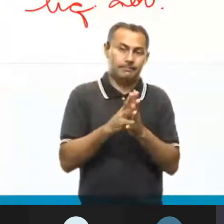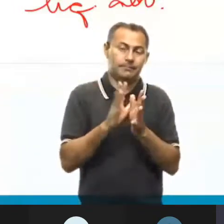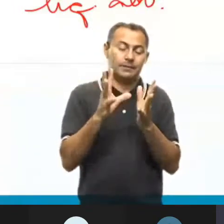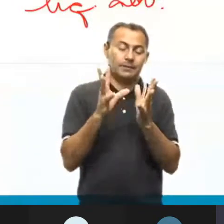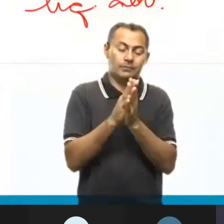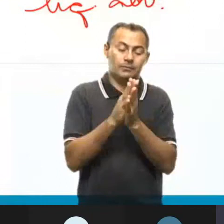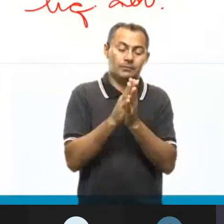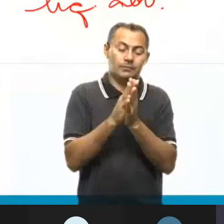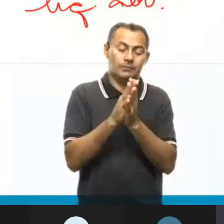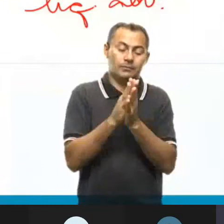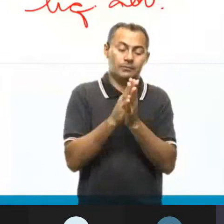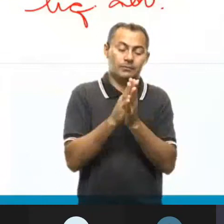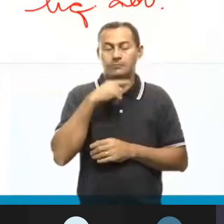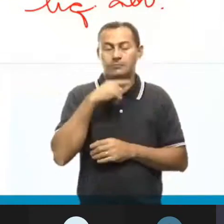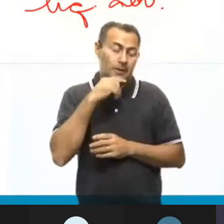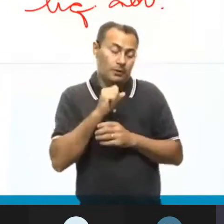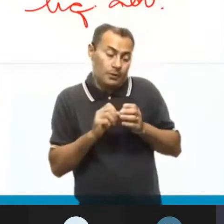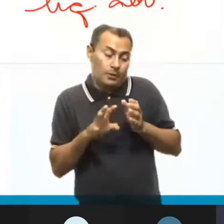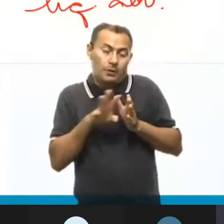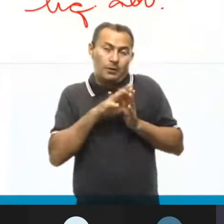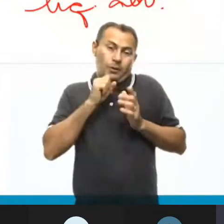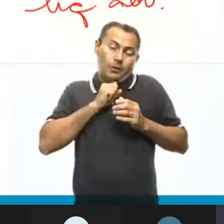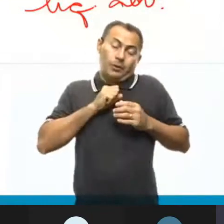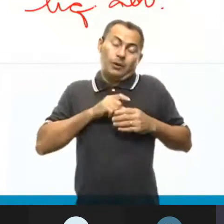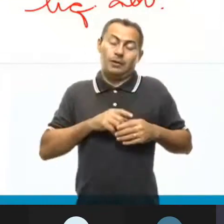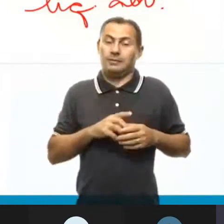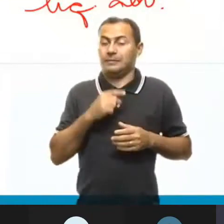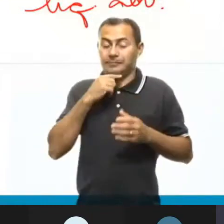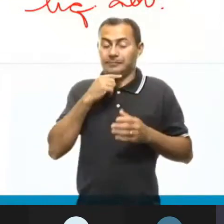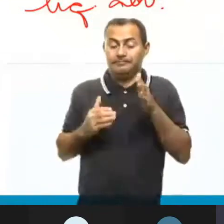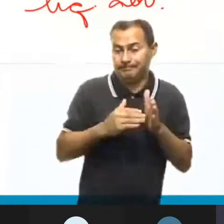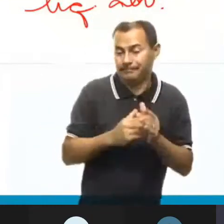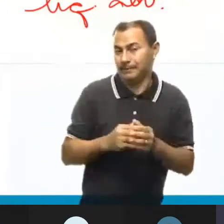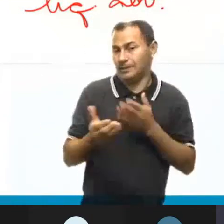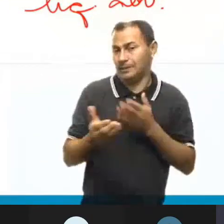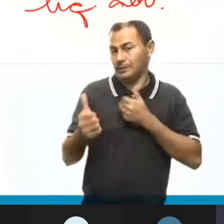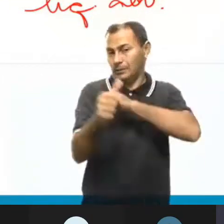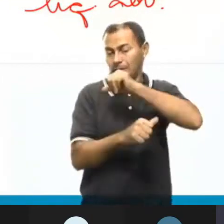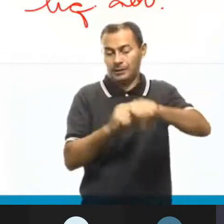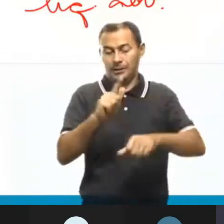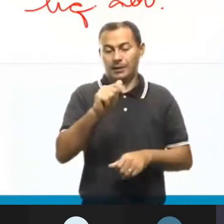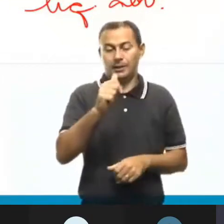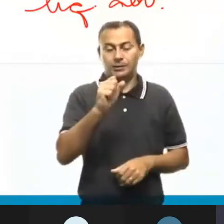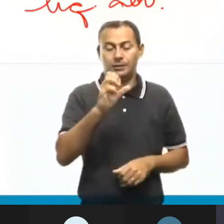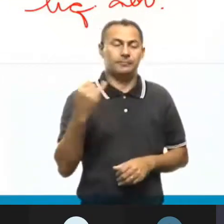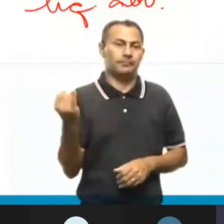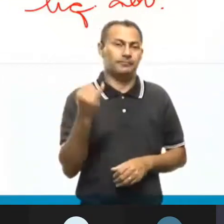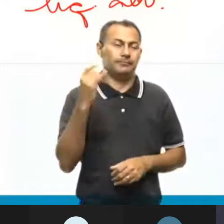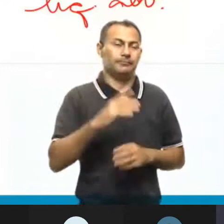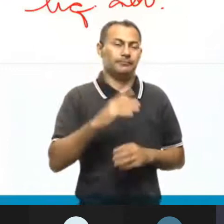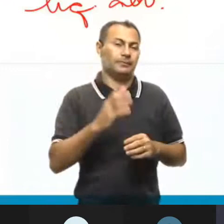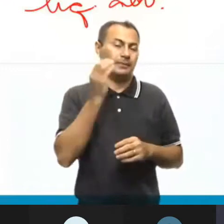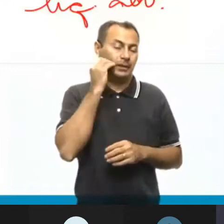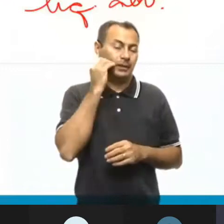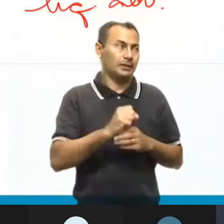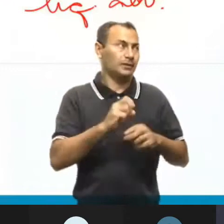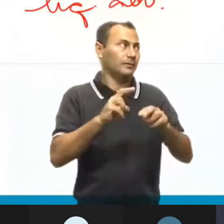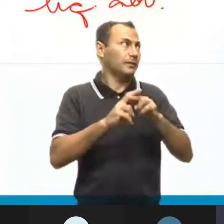na outra, o que acontece? O ar não consegue, né, chegar aqui e as trocas gasosas não acontecem, tá? Então, a importância de